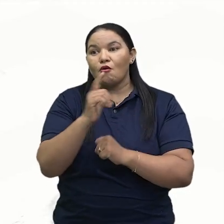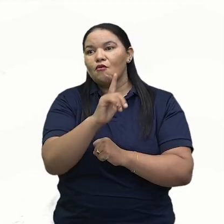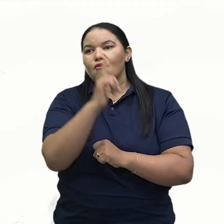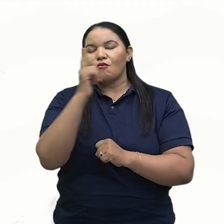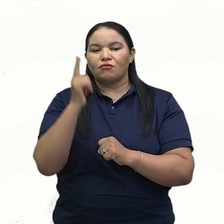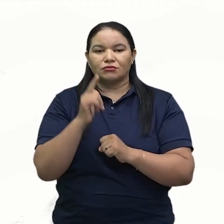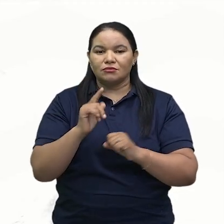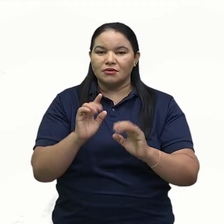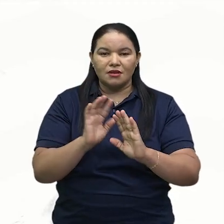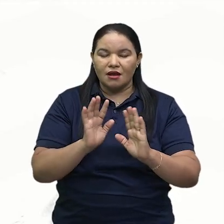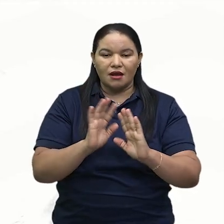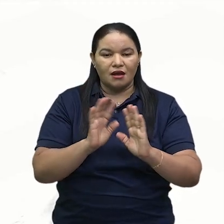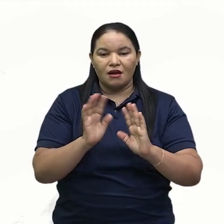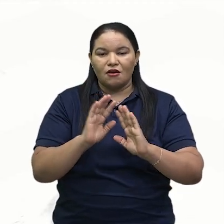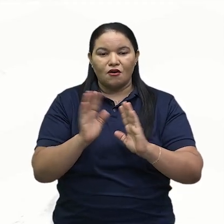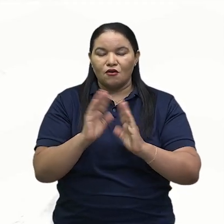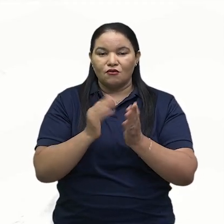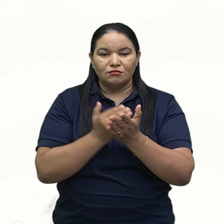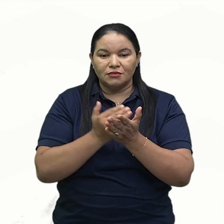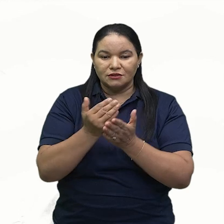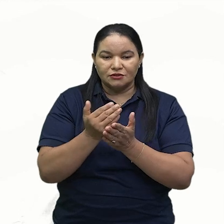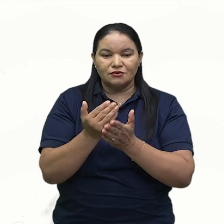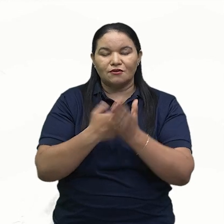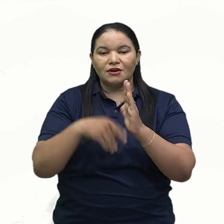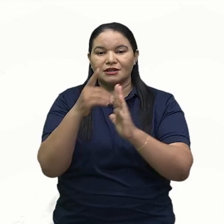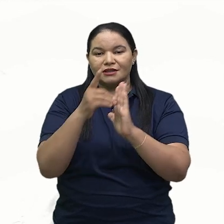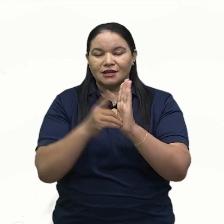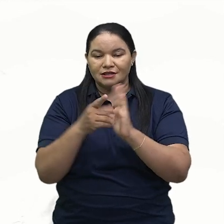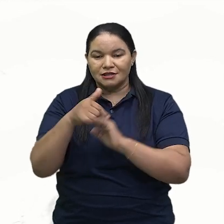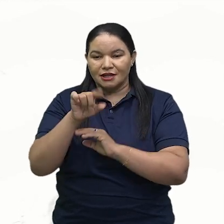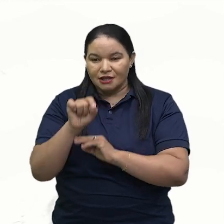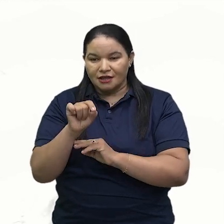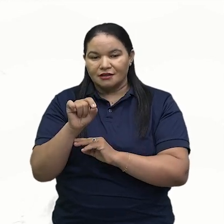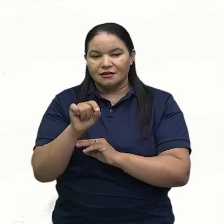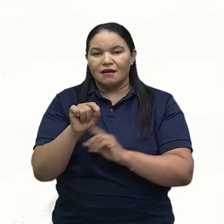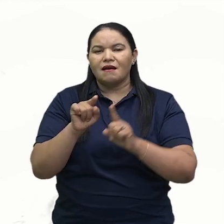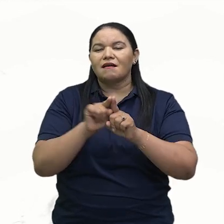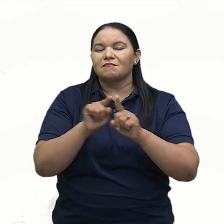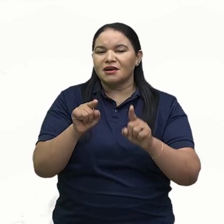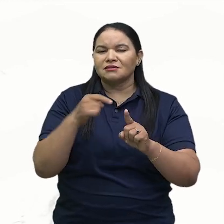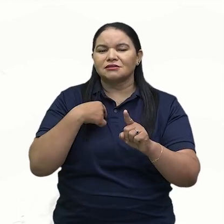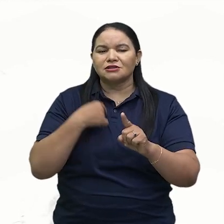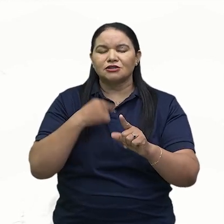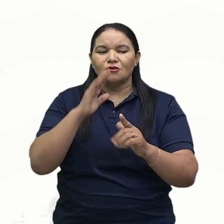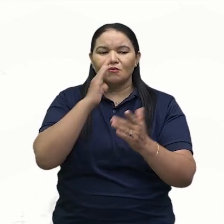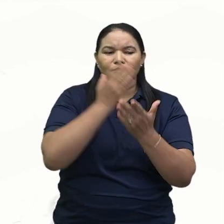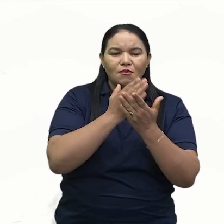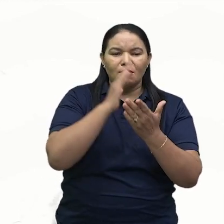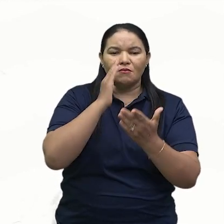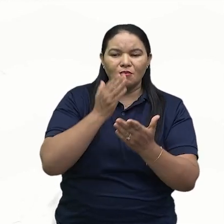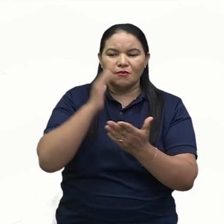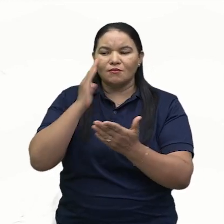vão falar, não, a globalização surgiu a partir da década de 70. Professor, em quem eu devo